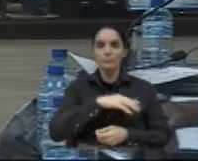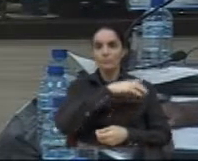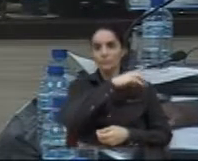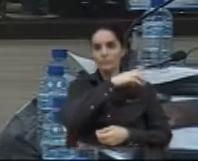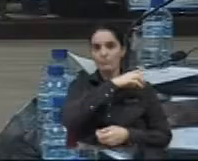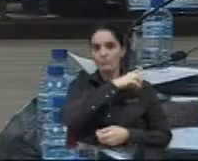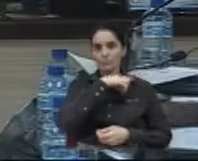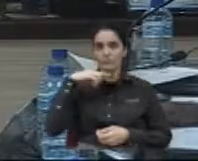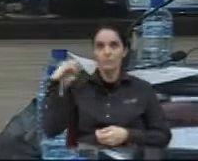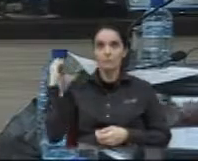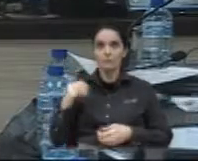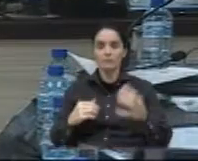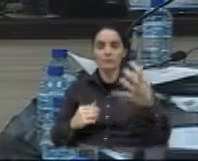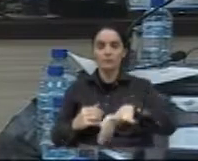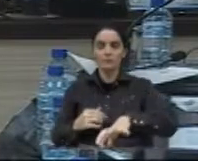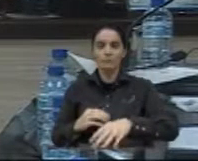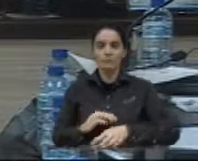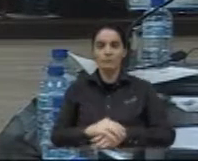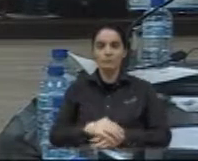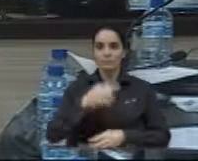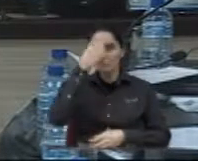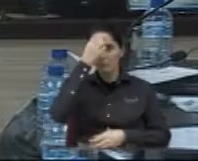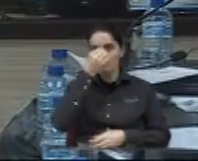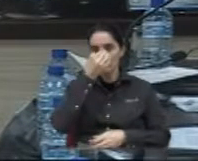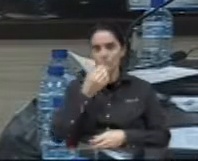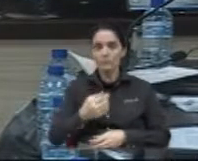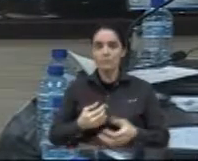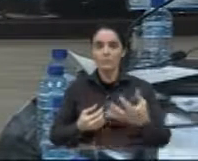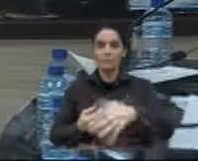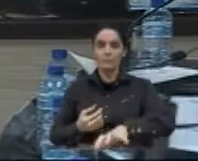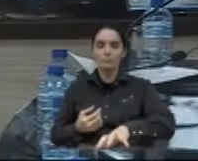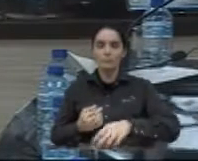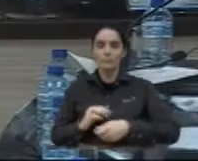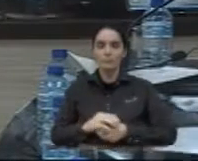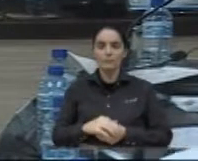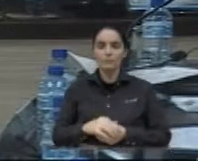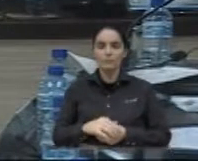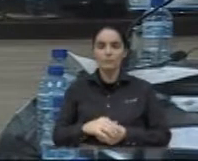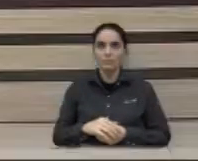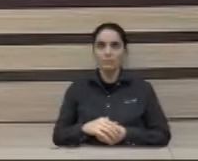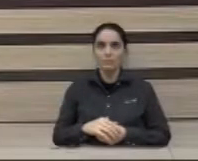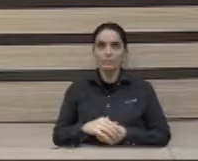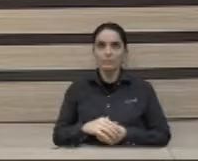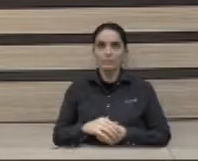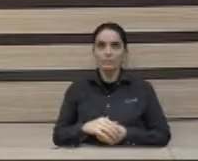Andrade. Dispenso. Divaldo Soares Antunes. Dispenso.